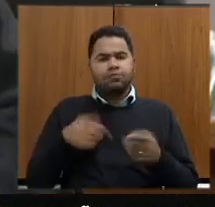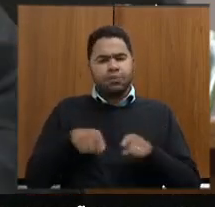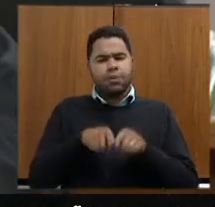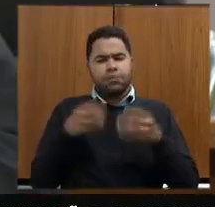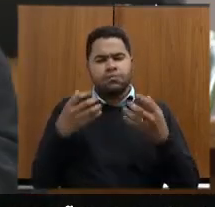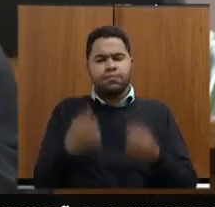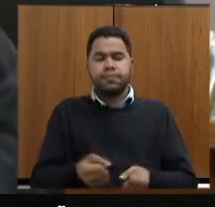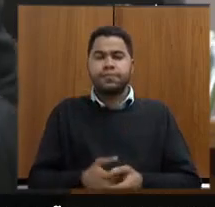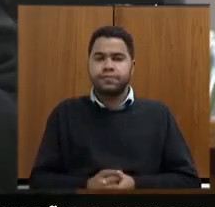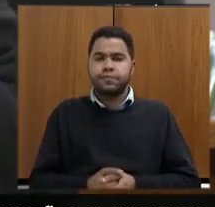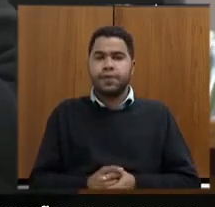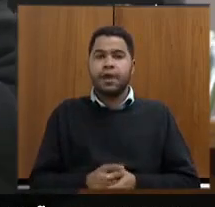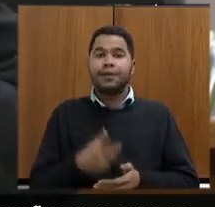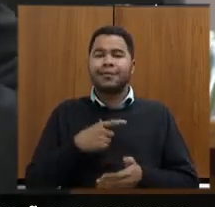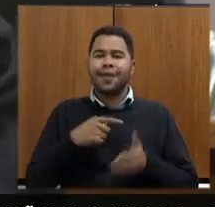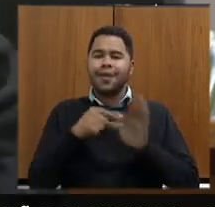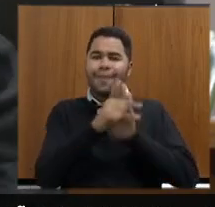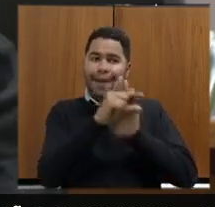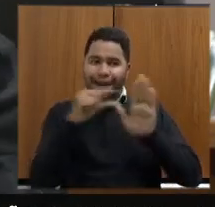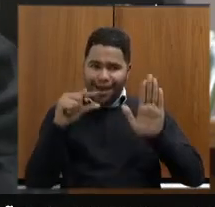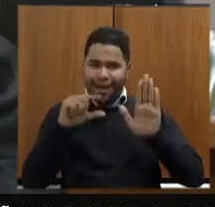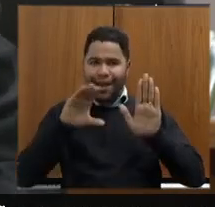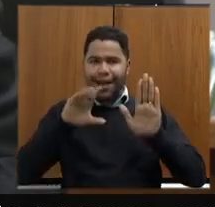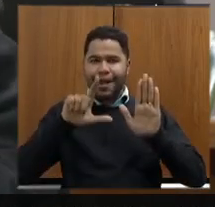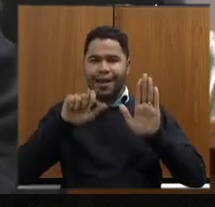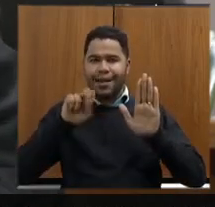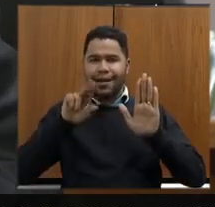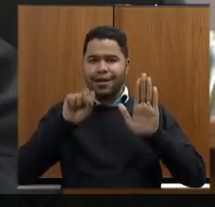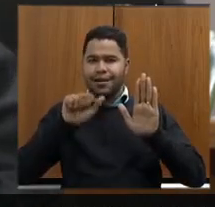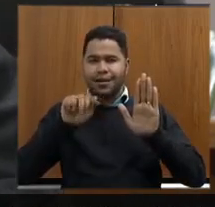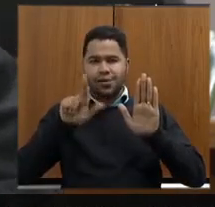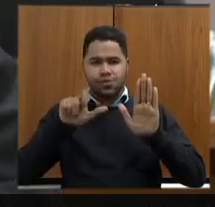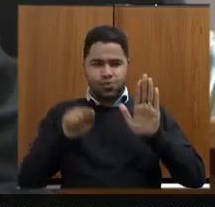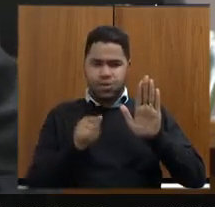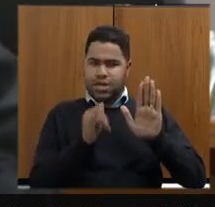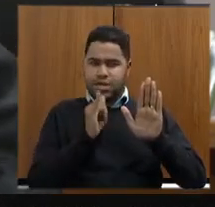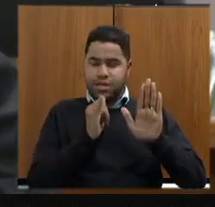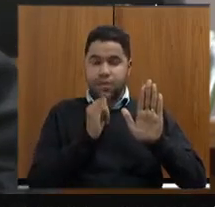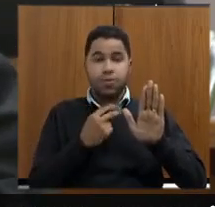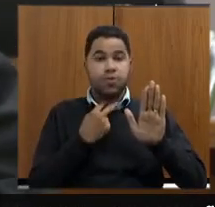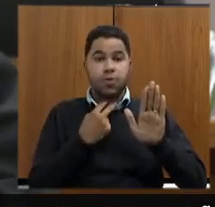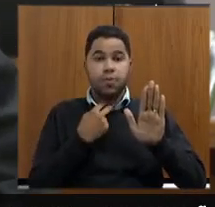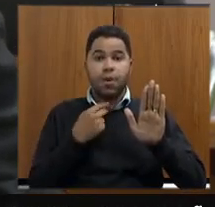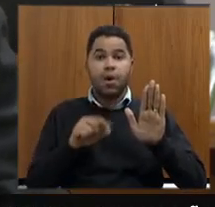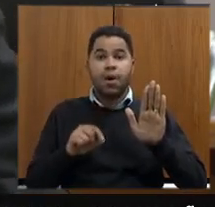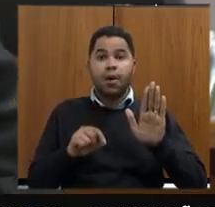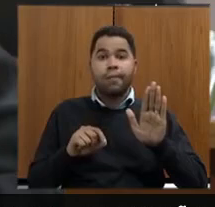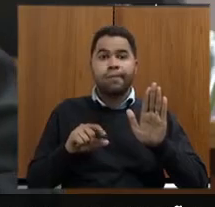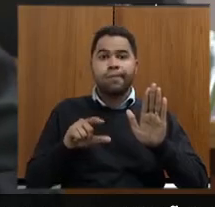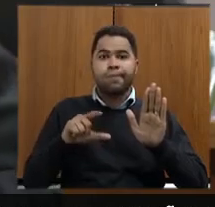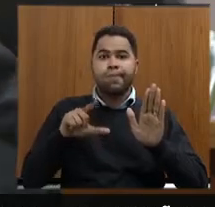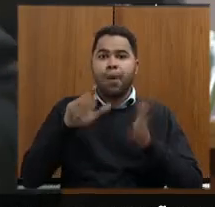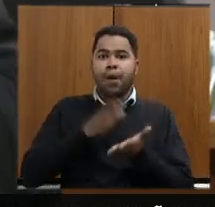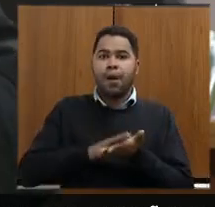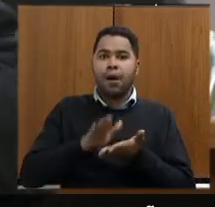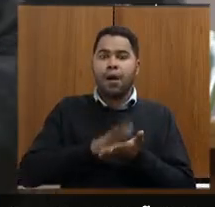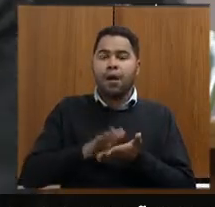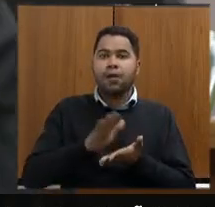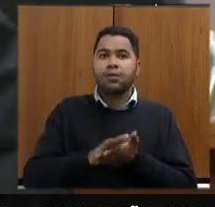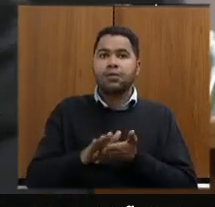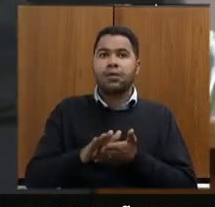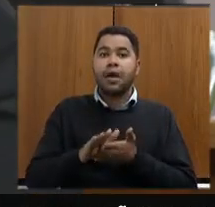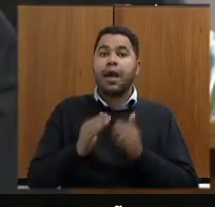Você tem uma causa de você não pode ter em crescimento de despesas primárias